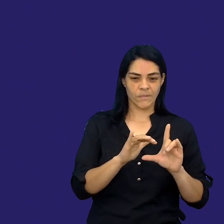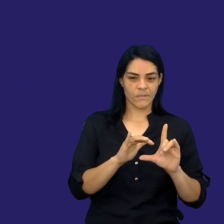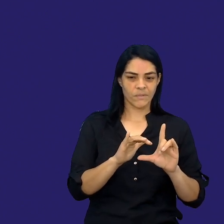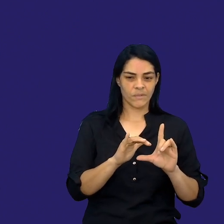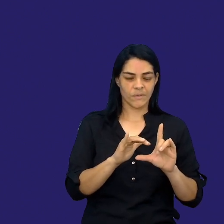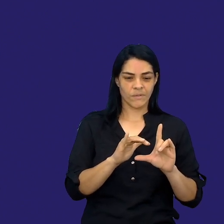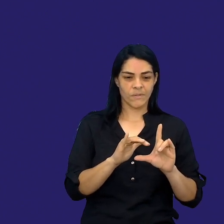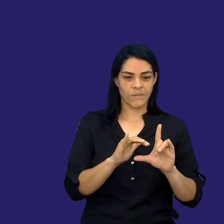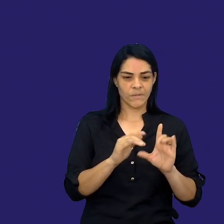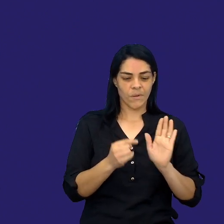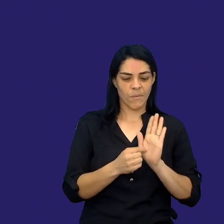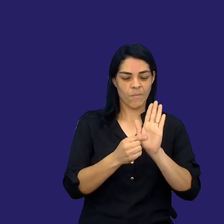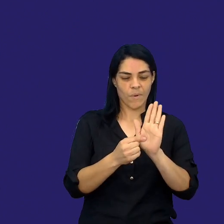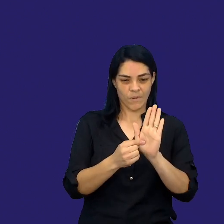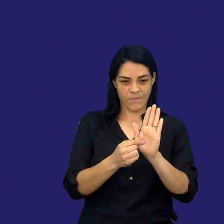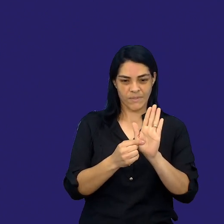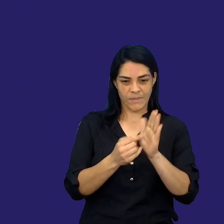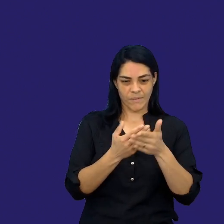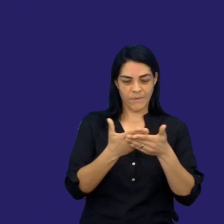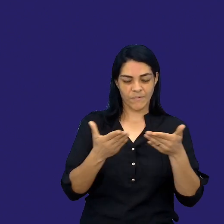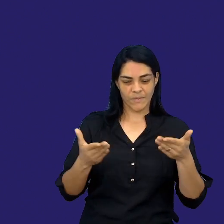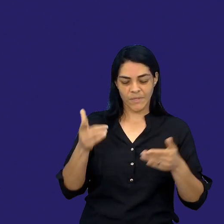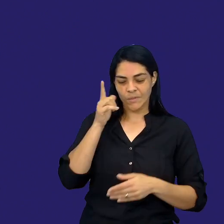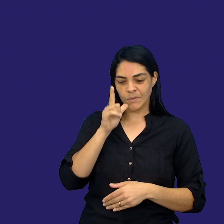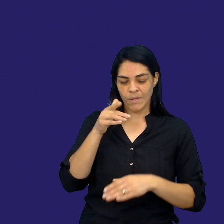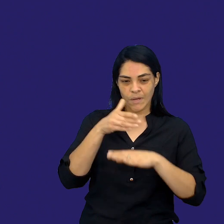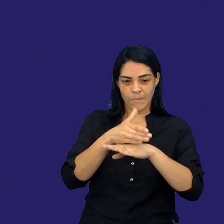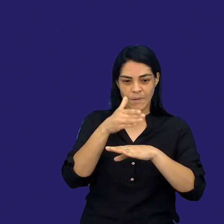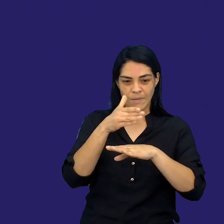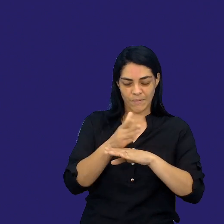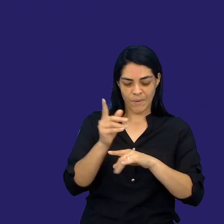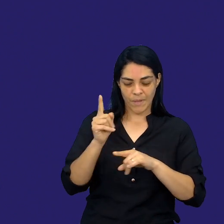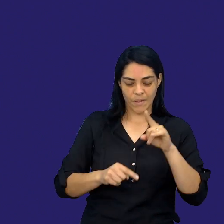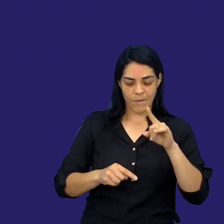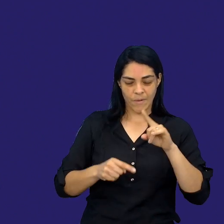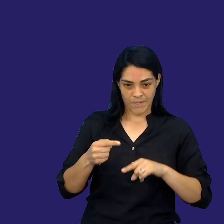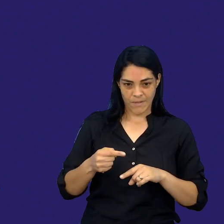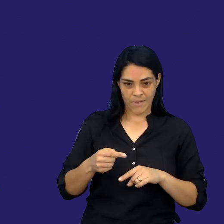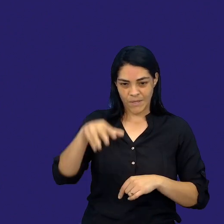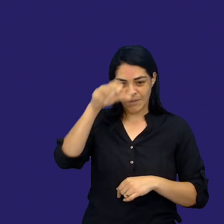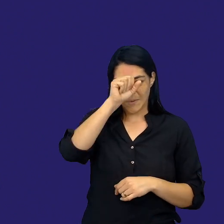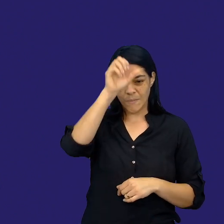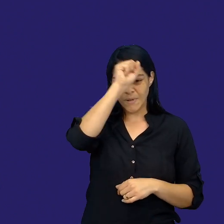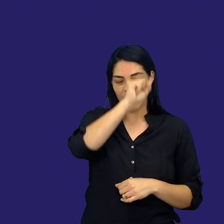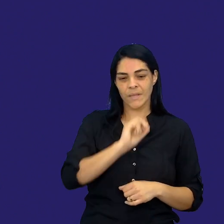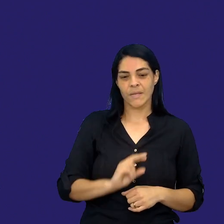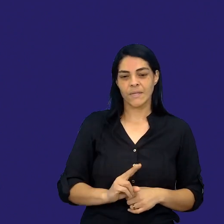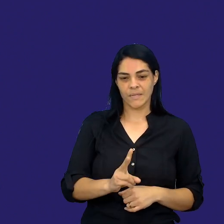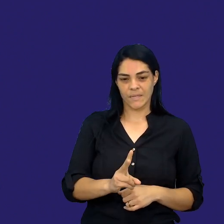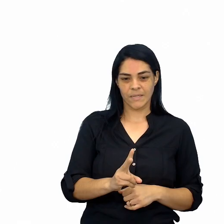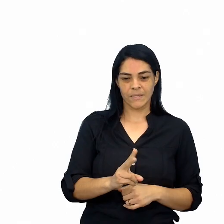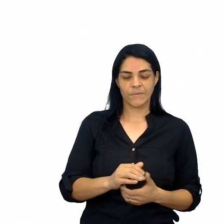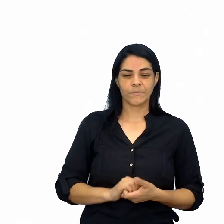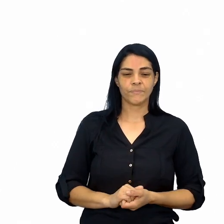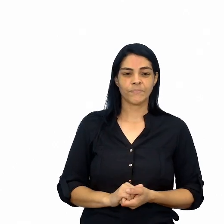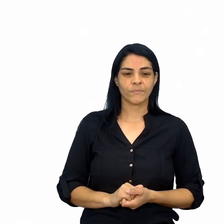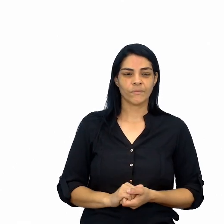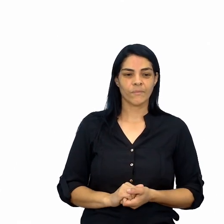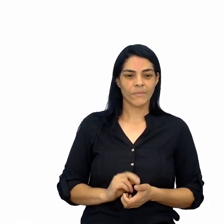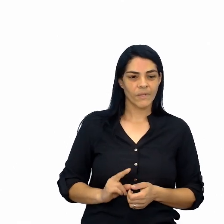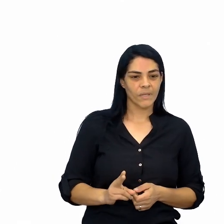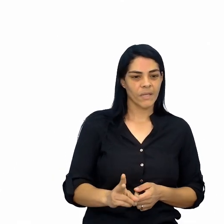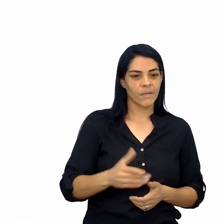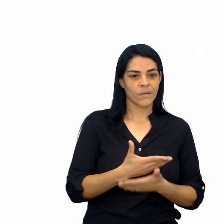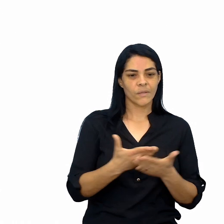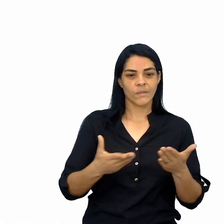aí levam vocês para os materiais do Aprender Sempre. Seguindo, temos aqui